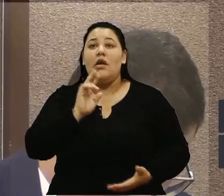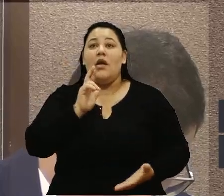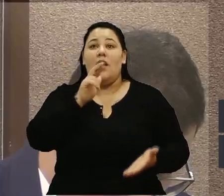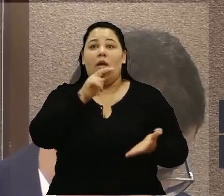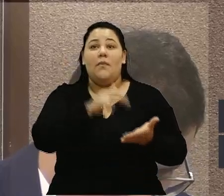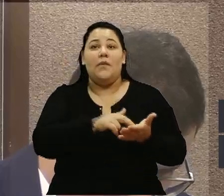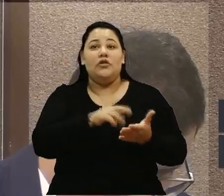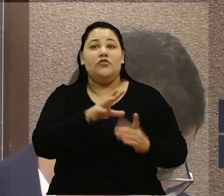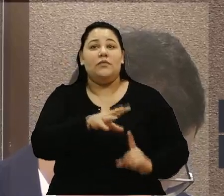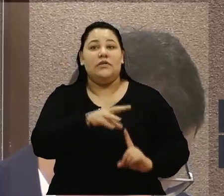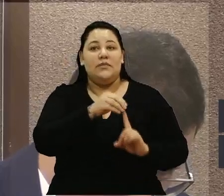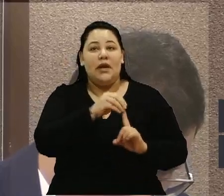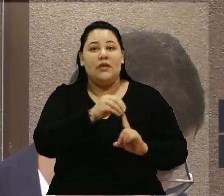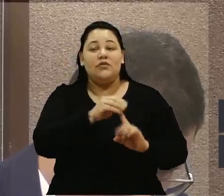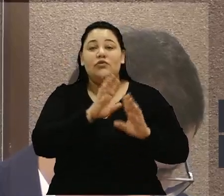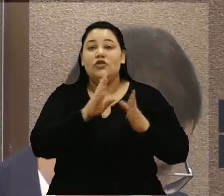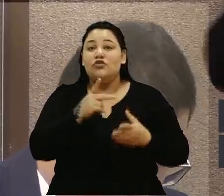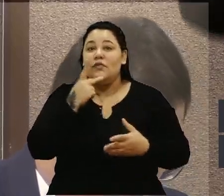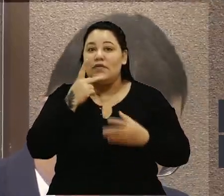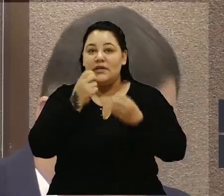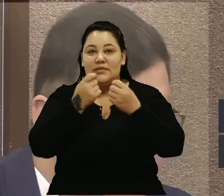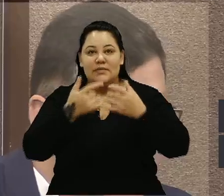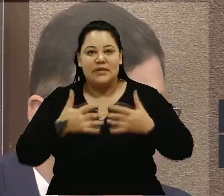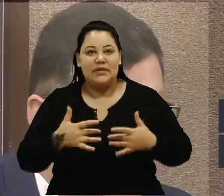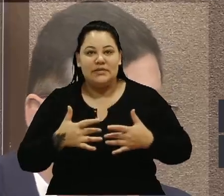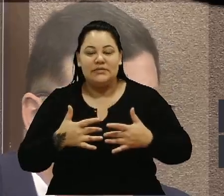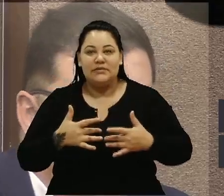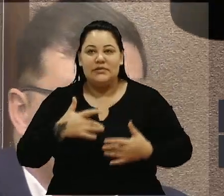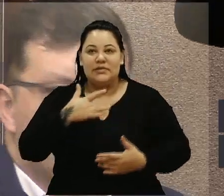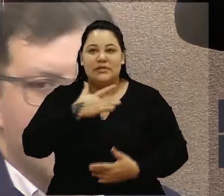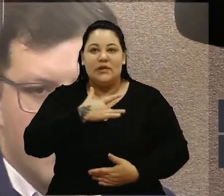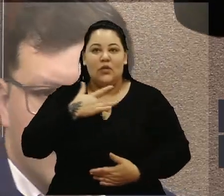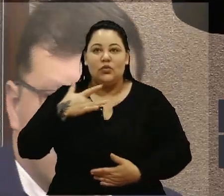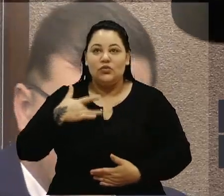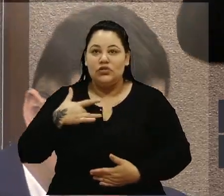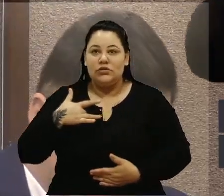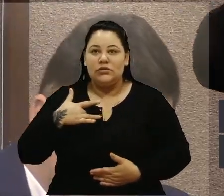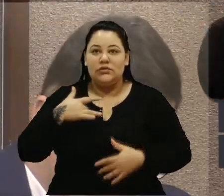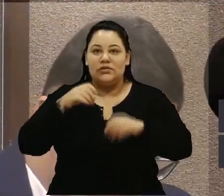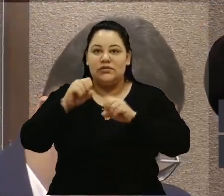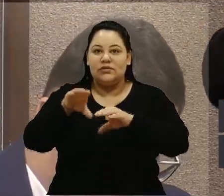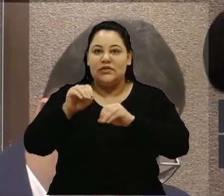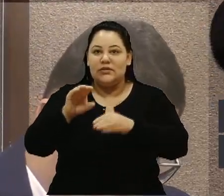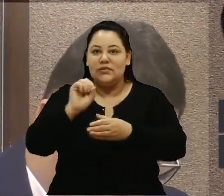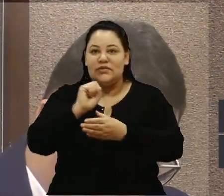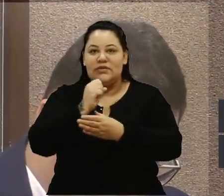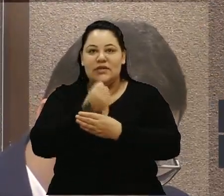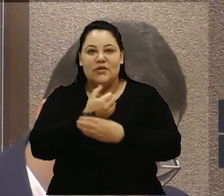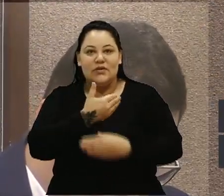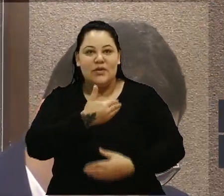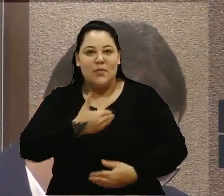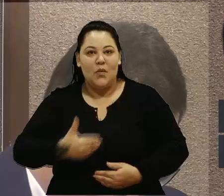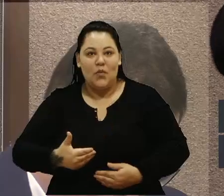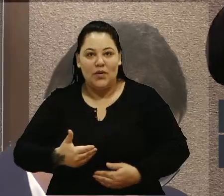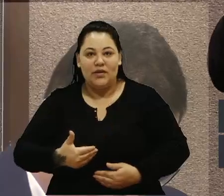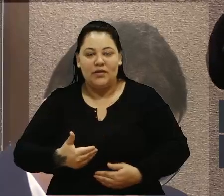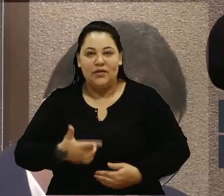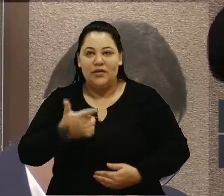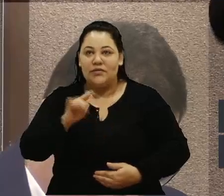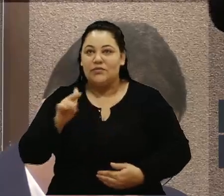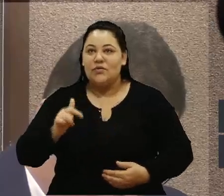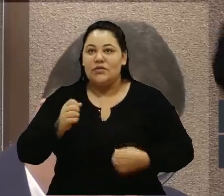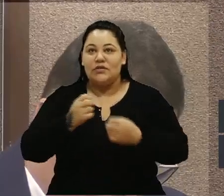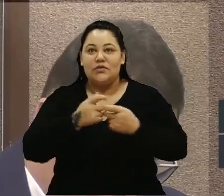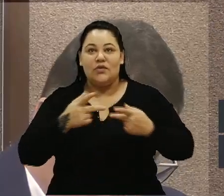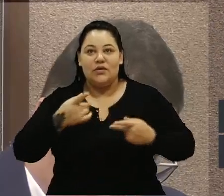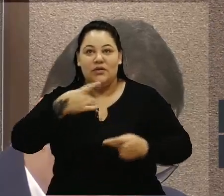prioridade. E aqui eu já falei: saúde, educação, segurança pública. O restante a gente conversa